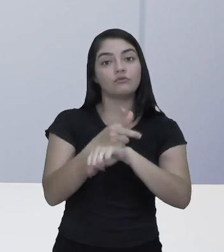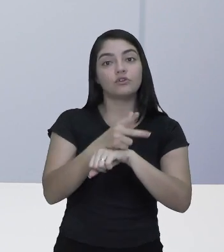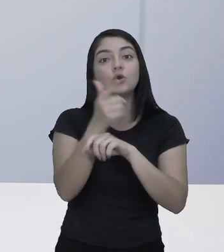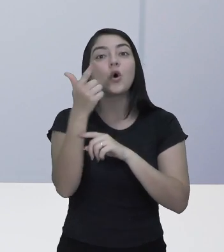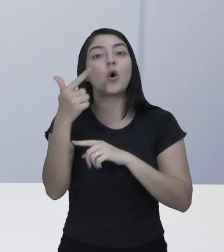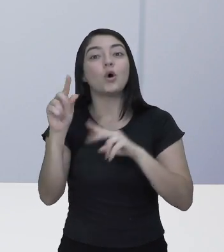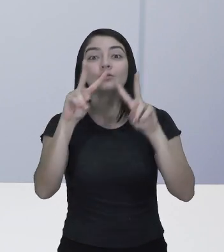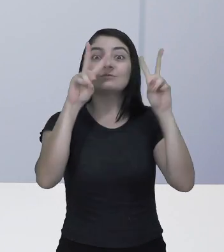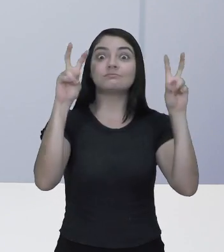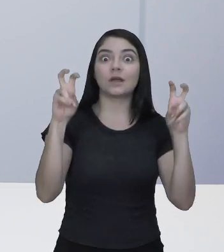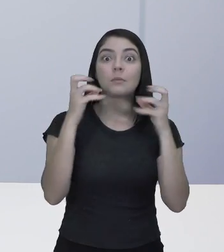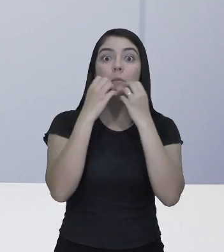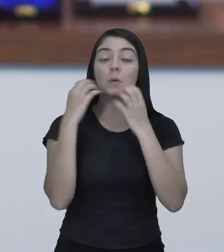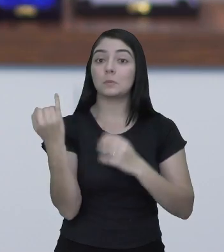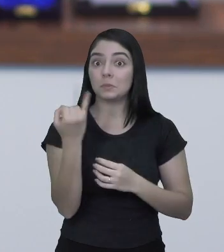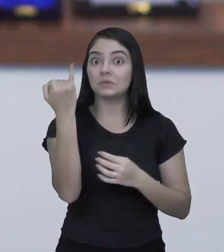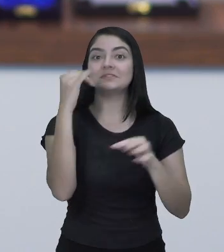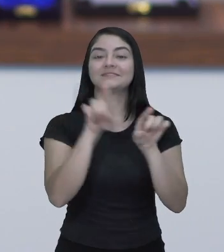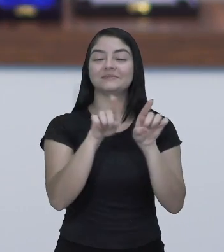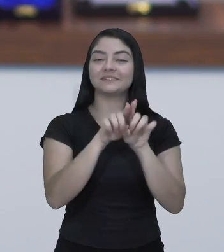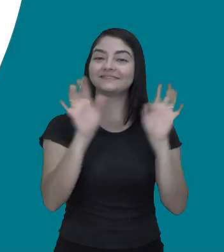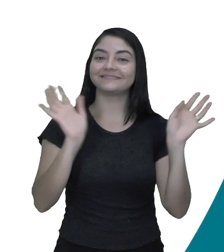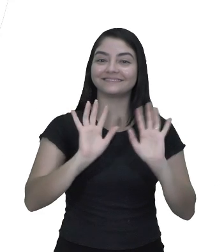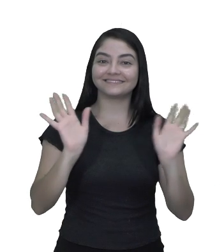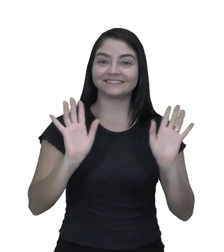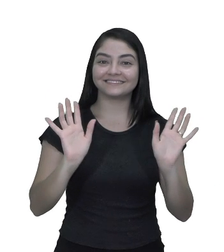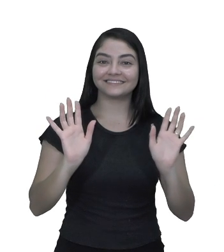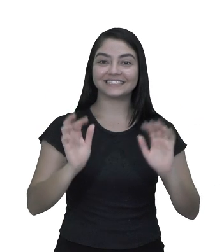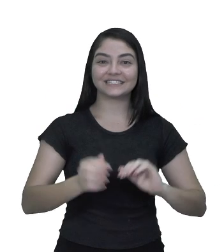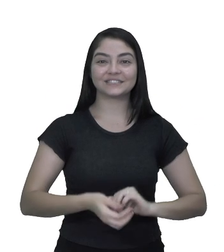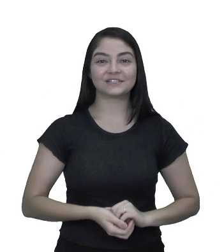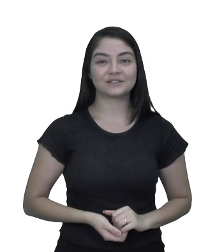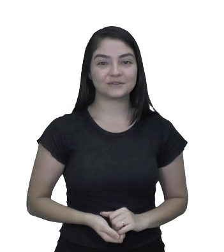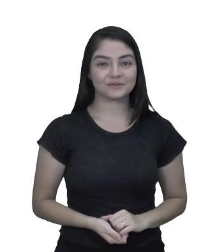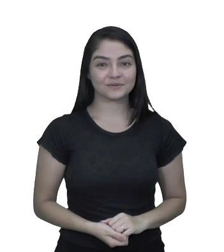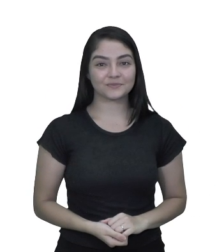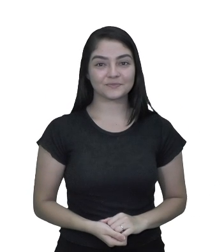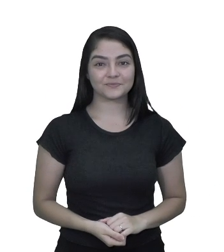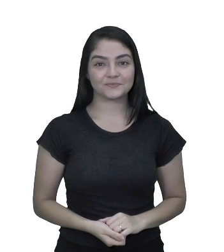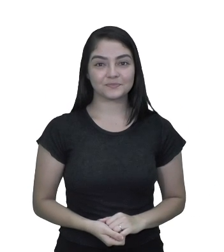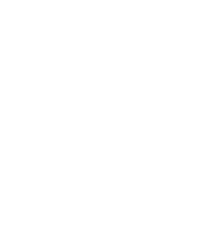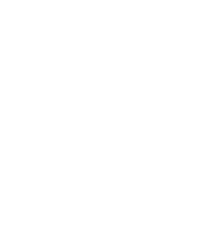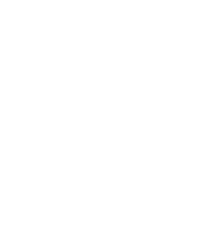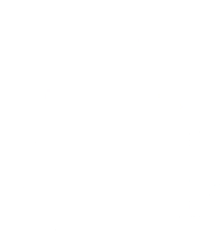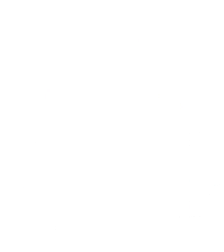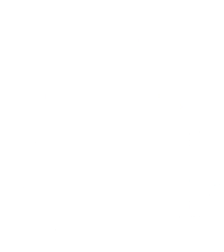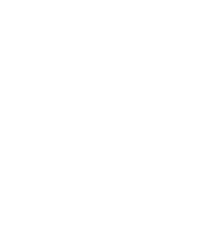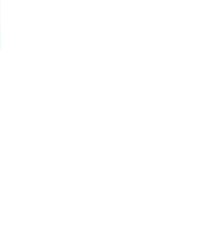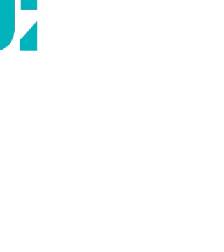disponibilizando um vídeo sobre cisto de ovário. Até logo!